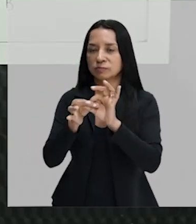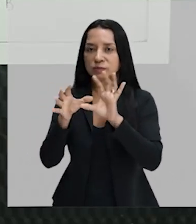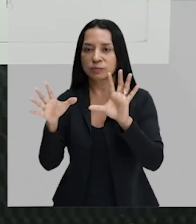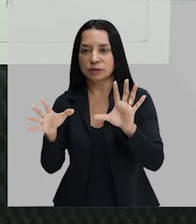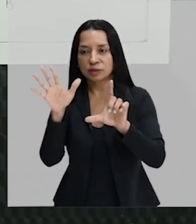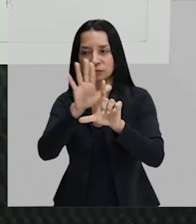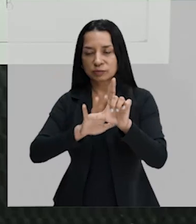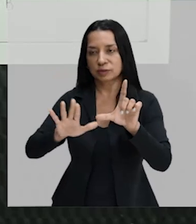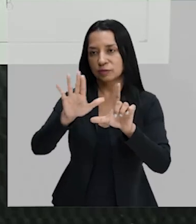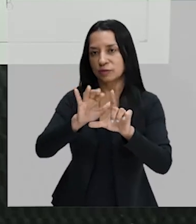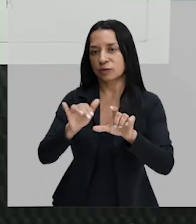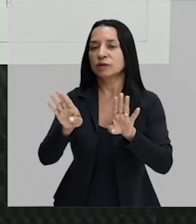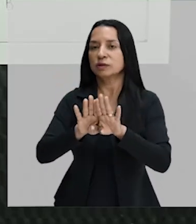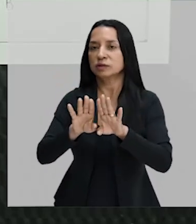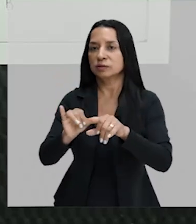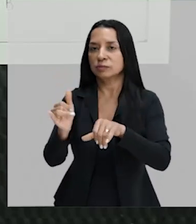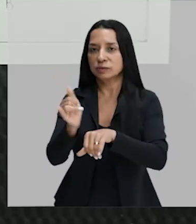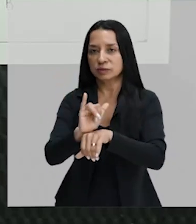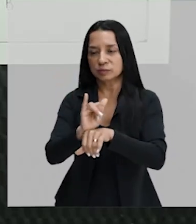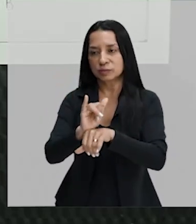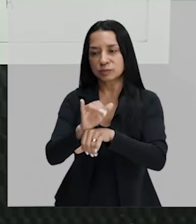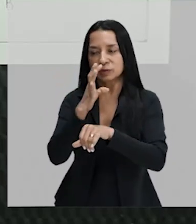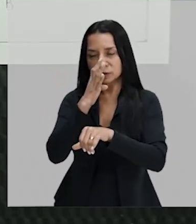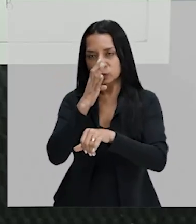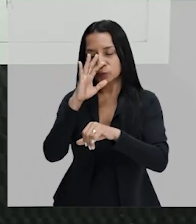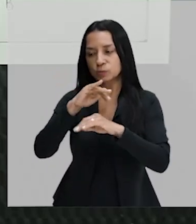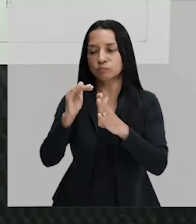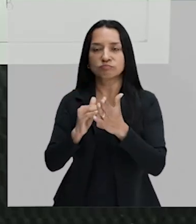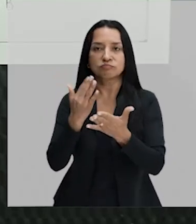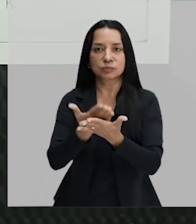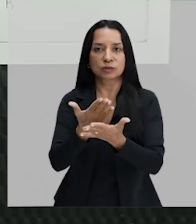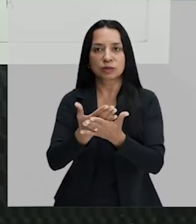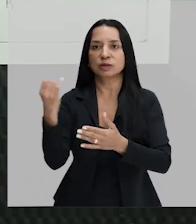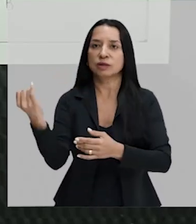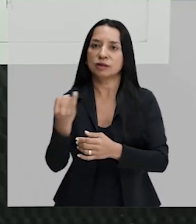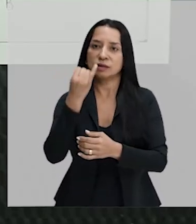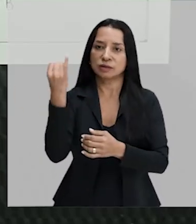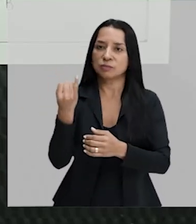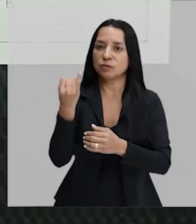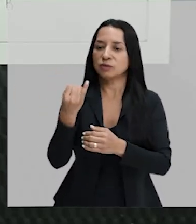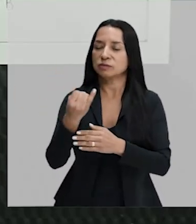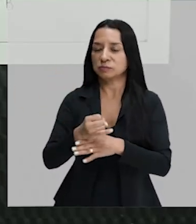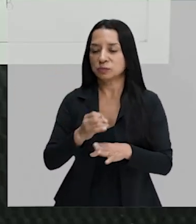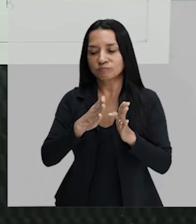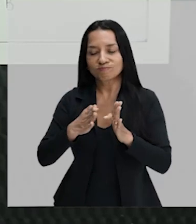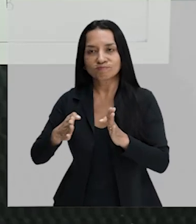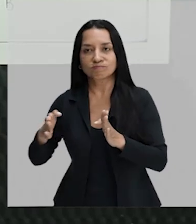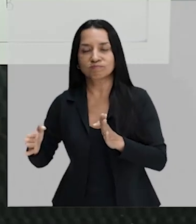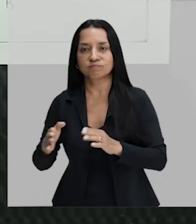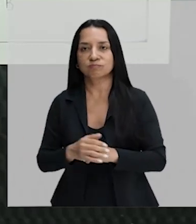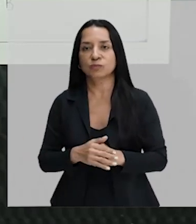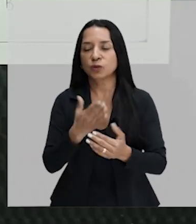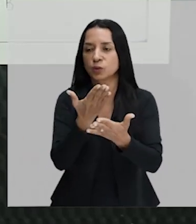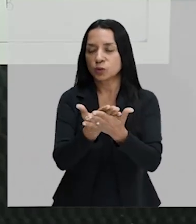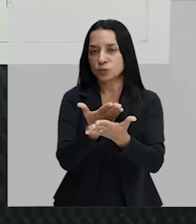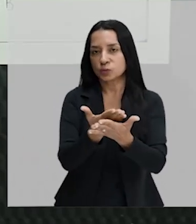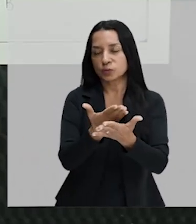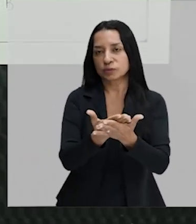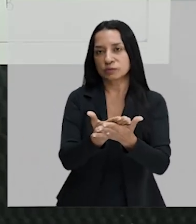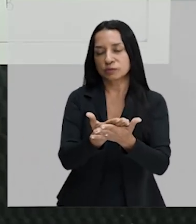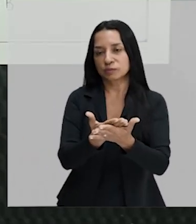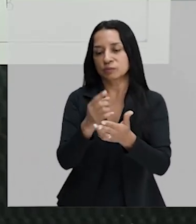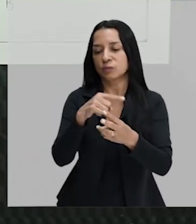canal do YouTube. Confira lá, assista todas as aulas, que é importante você seguir essa sequência. Tá? A gente vai estar estudando